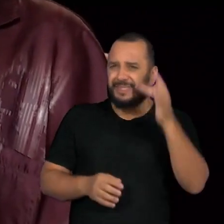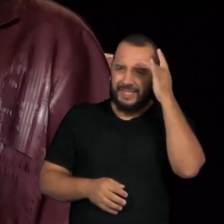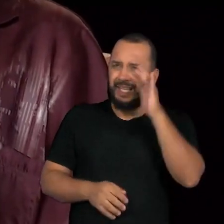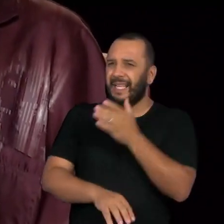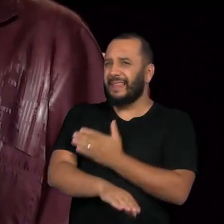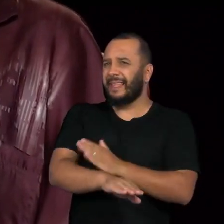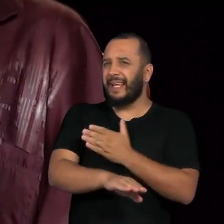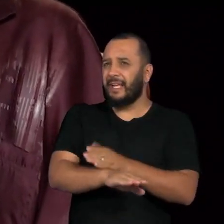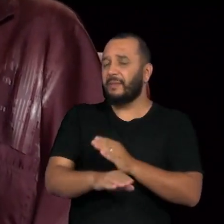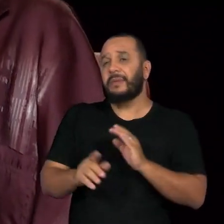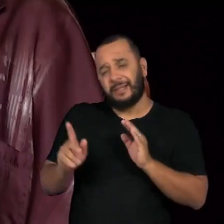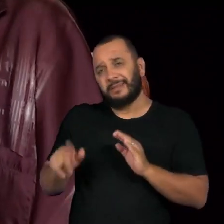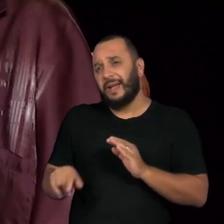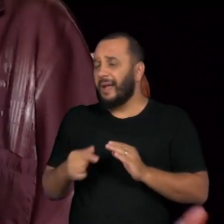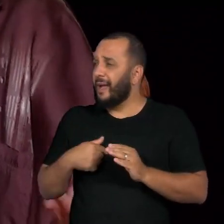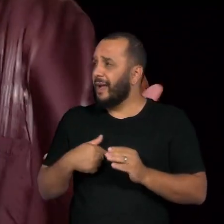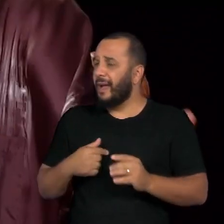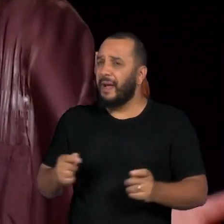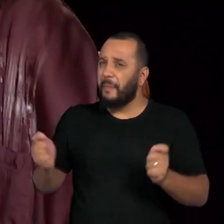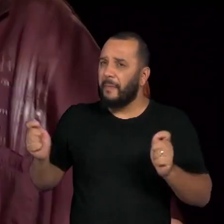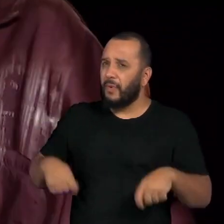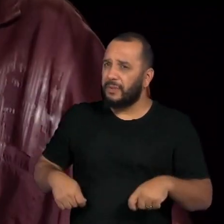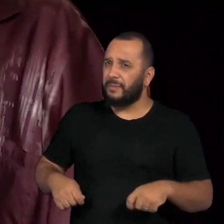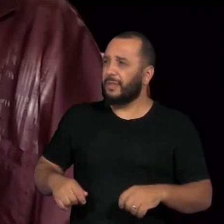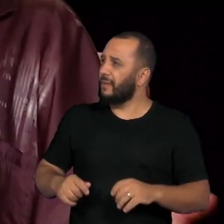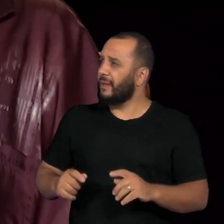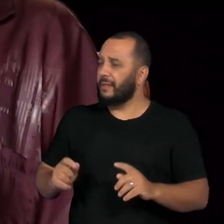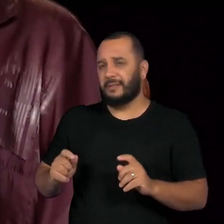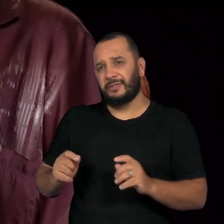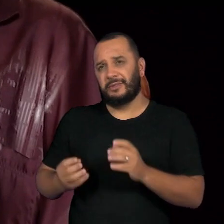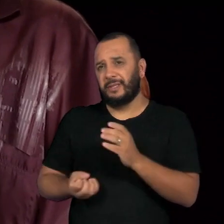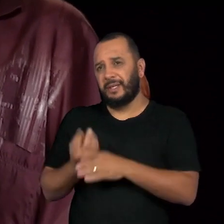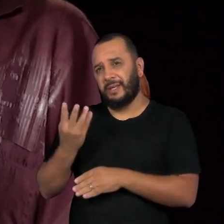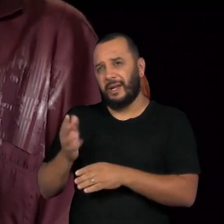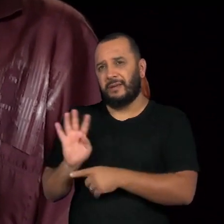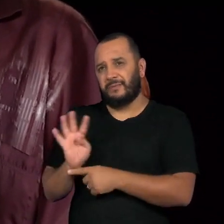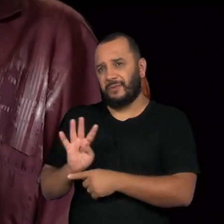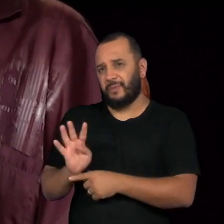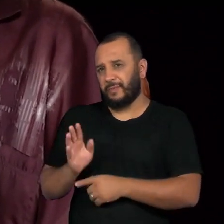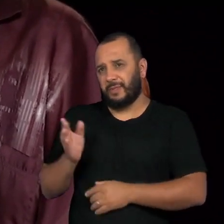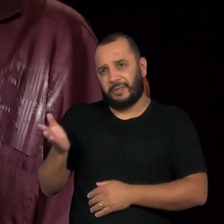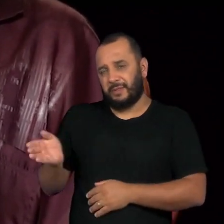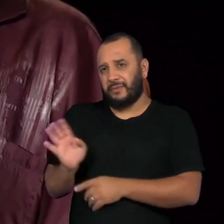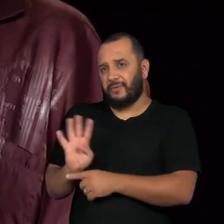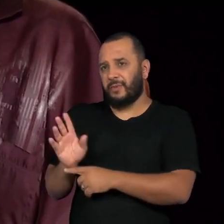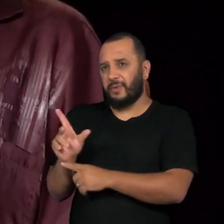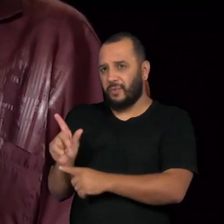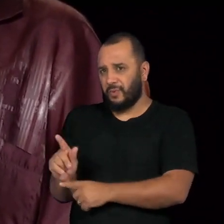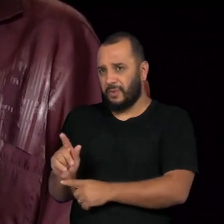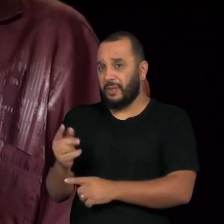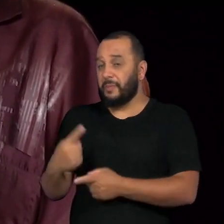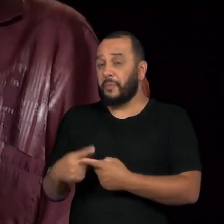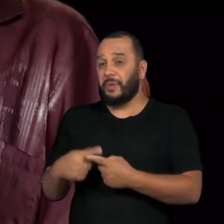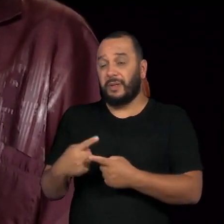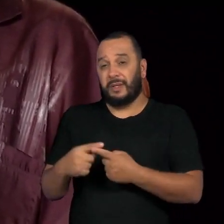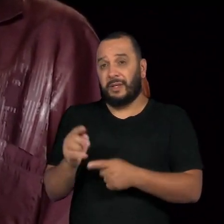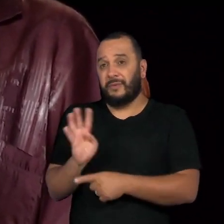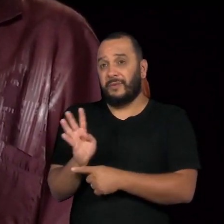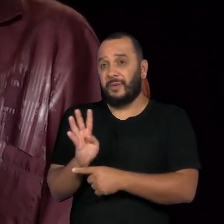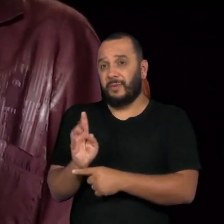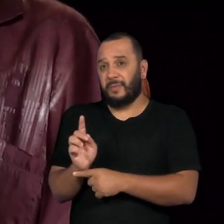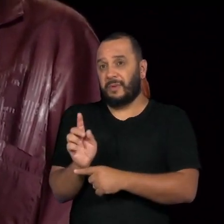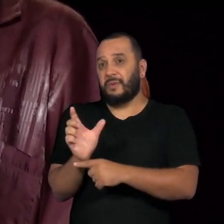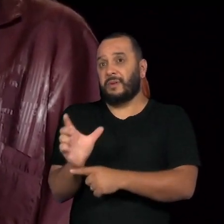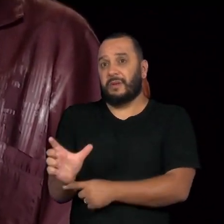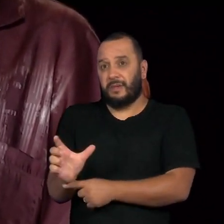uma possibilidade de expressão e de fazer filmes, né? Porque o horizonte do longa-metragem, naquele